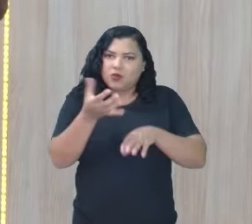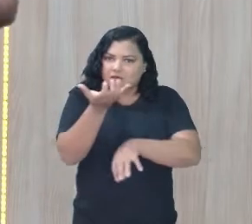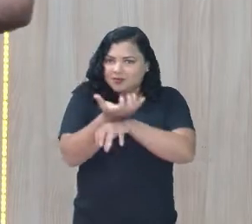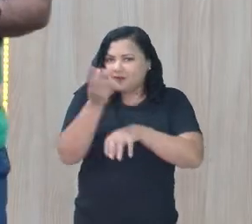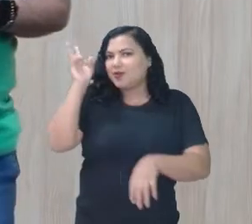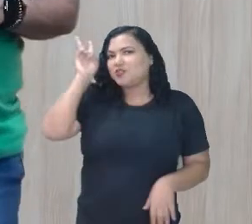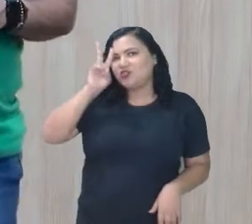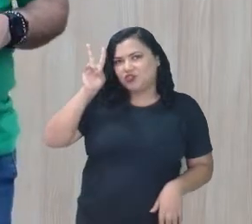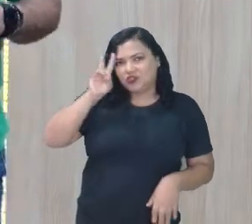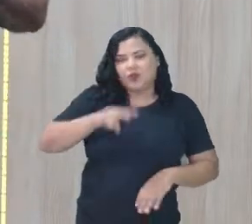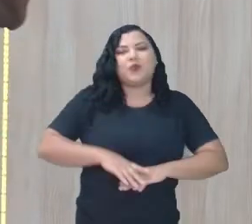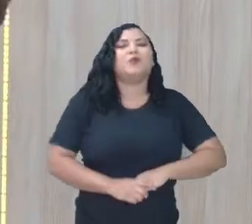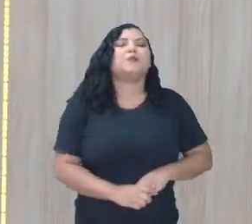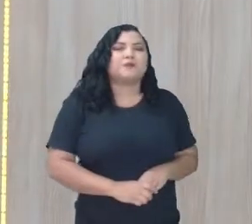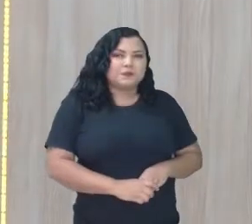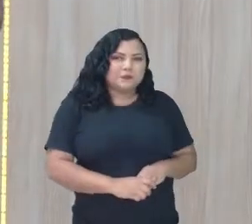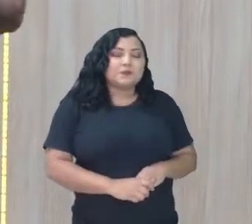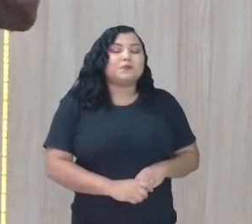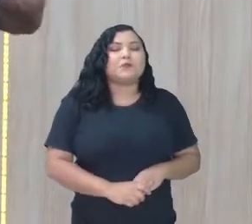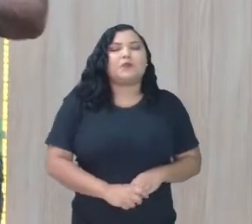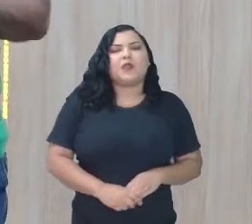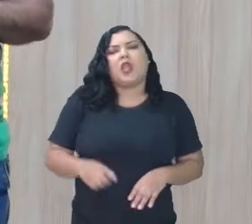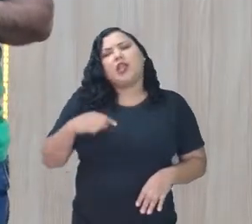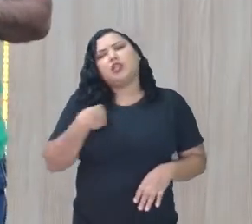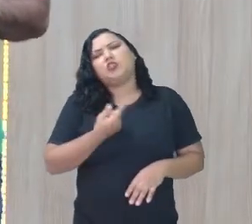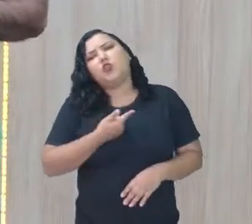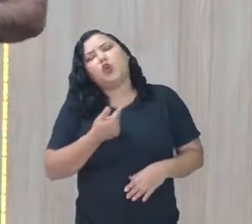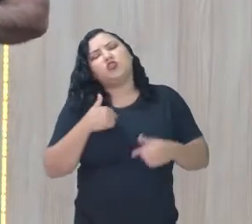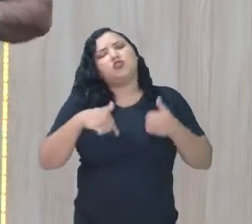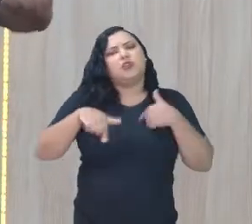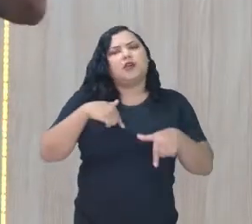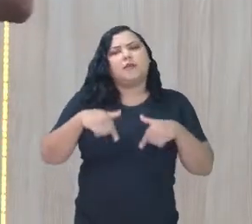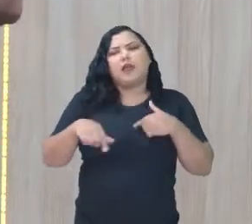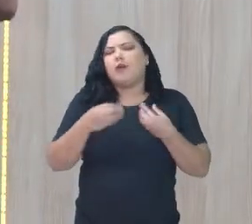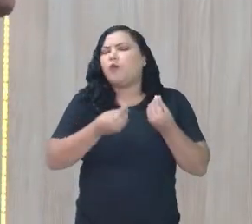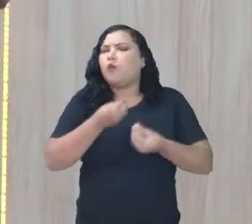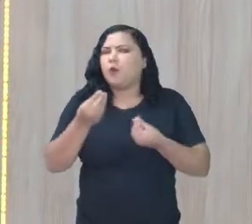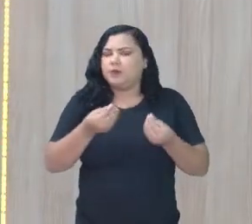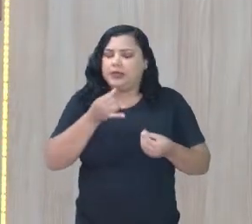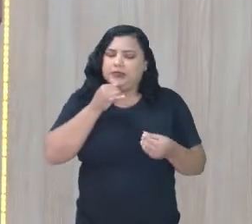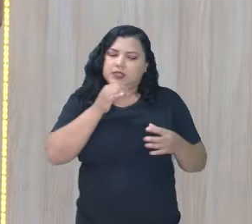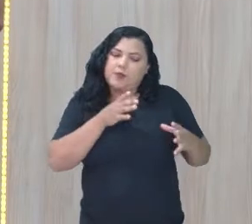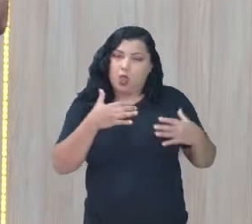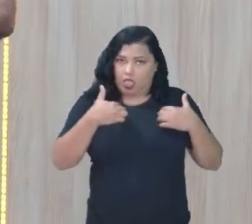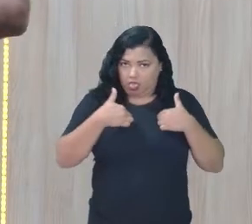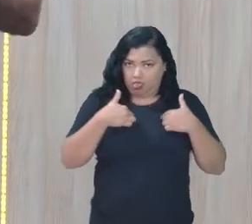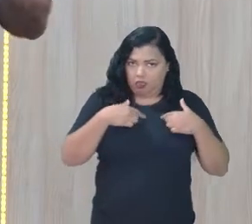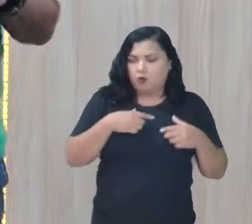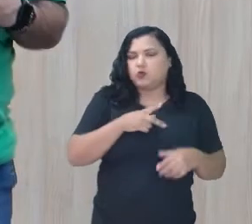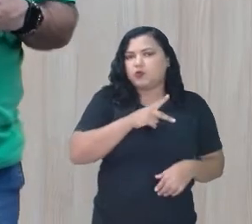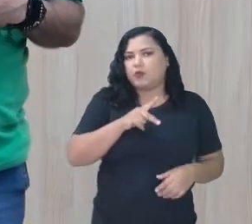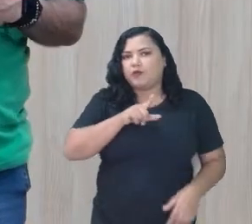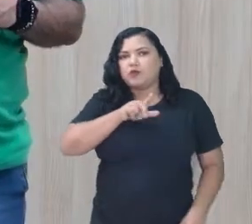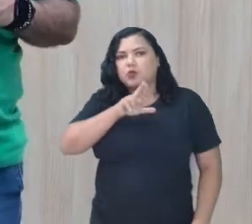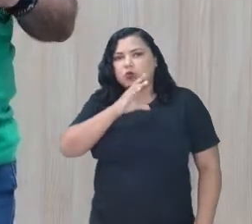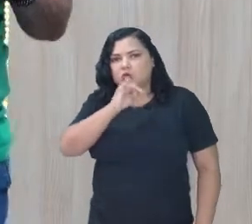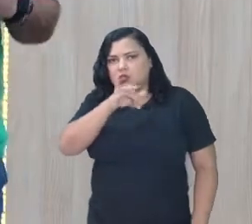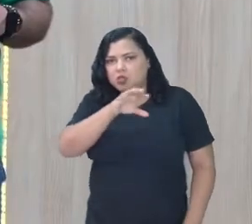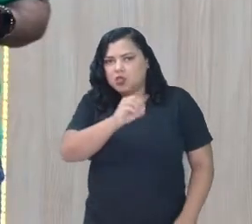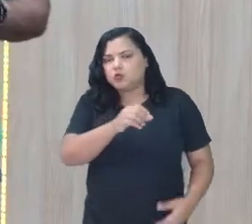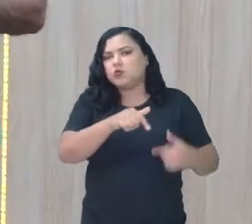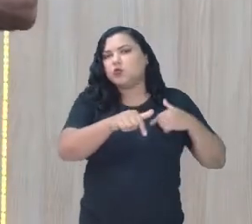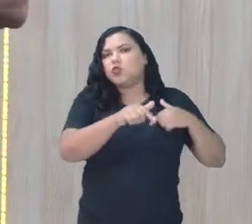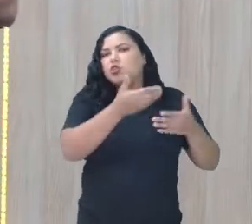e a gente trabalha aqui dividindo as turmas. Eu, o professor Luciano, eu trabalho com as turmas